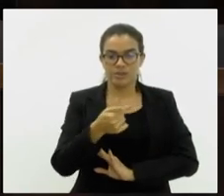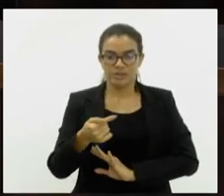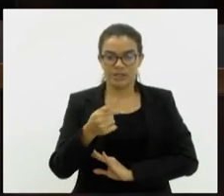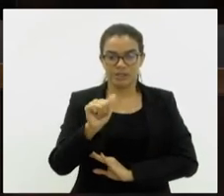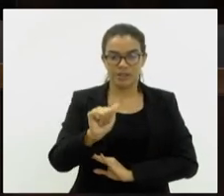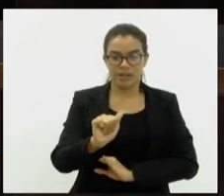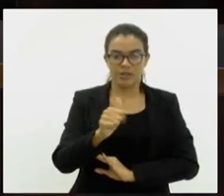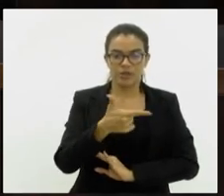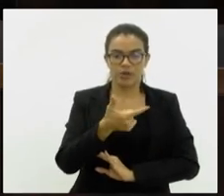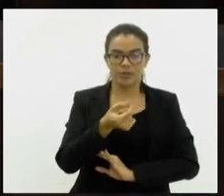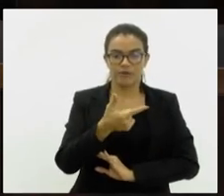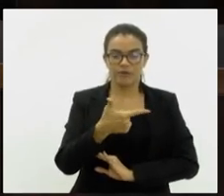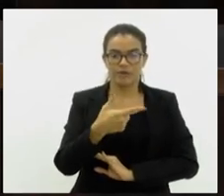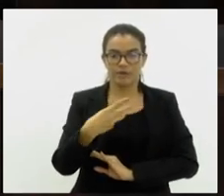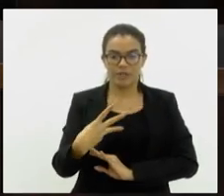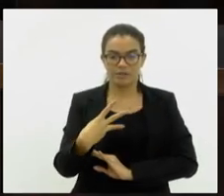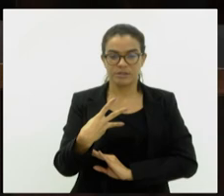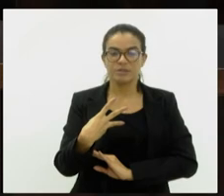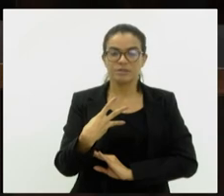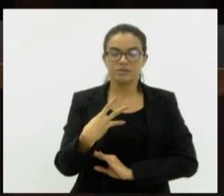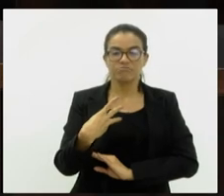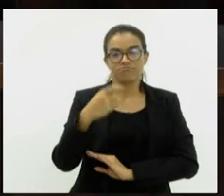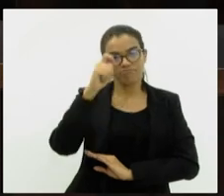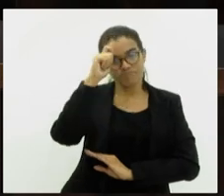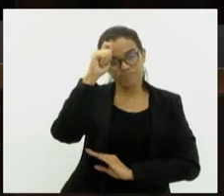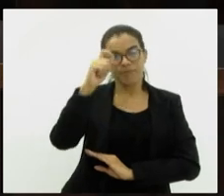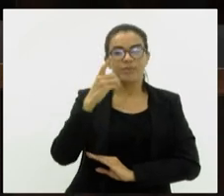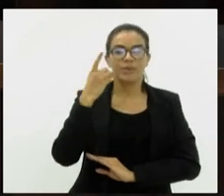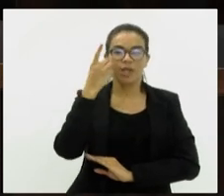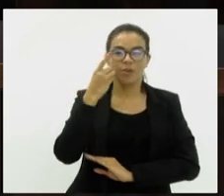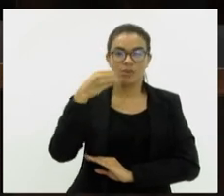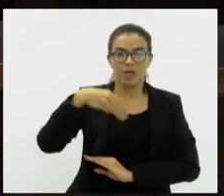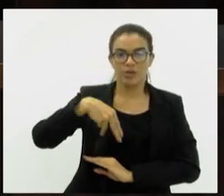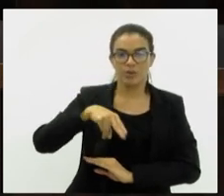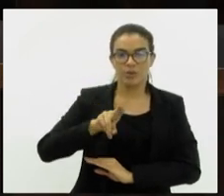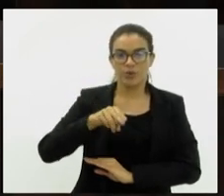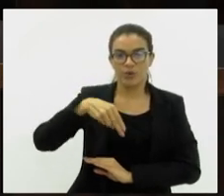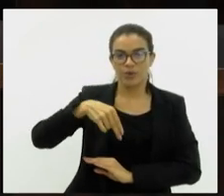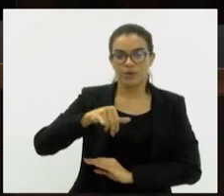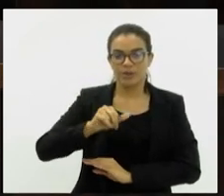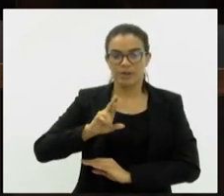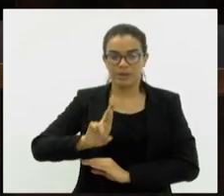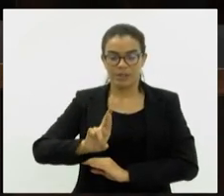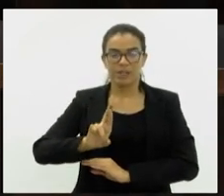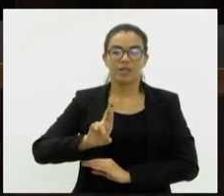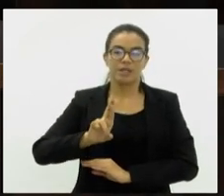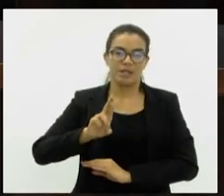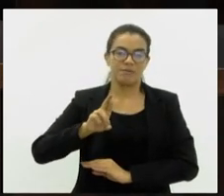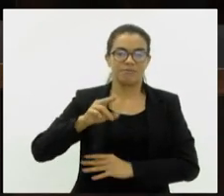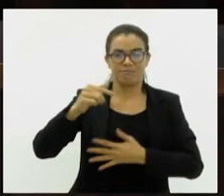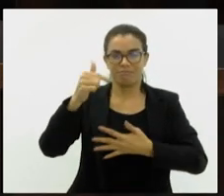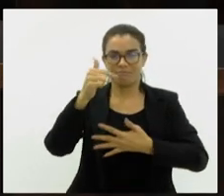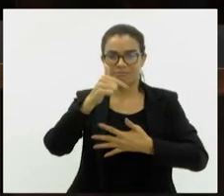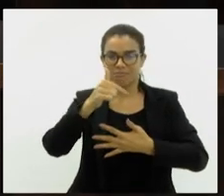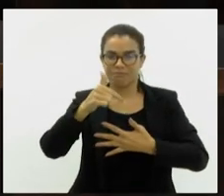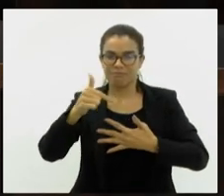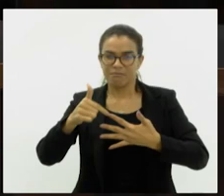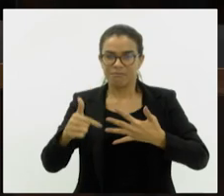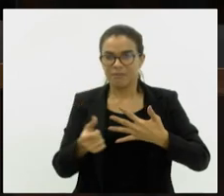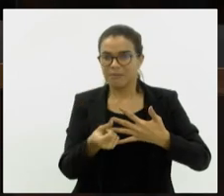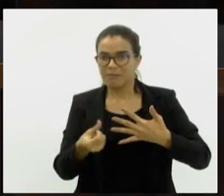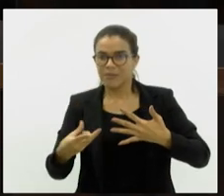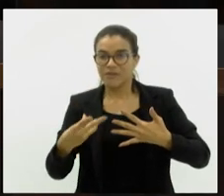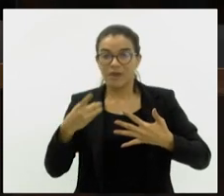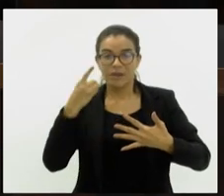2117-A, de 2023, de autoria dos deputados Muni Neto, Júlio Rocha, Marta Rocha, Lucinha, Carlos